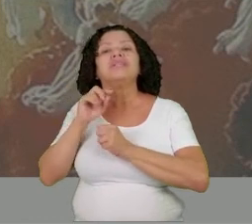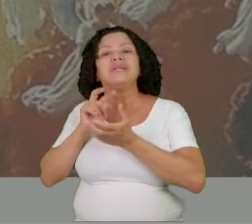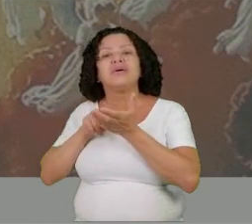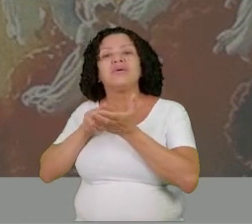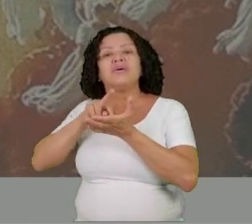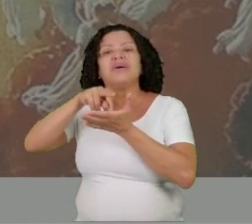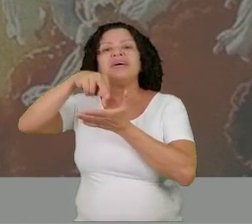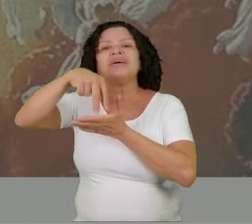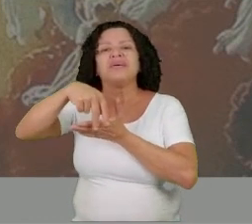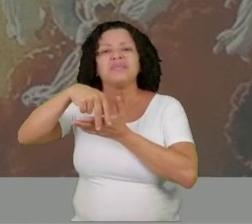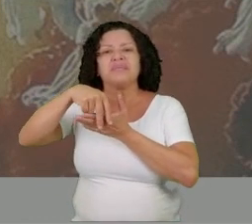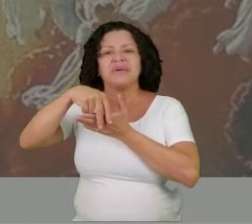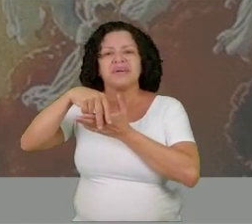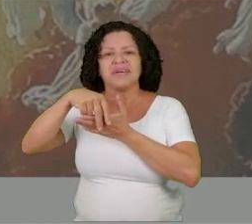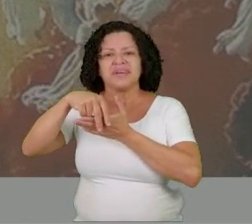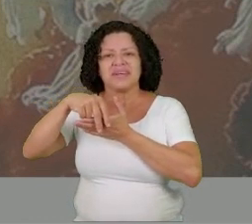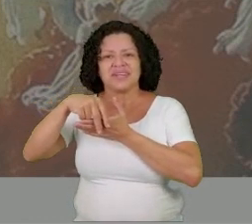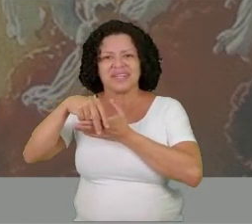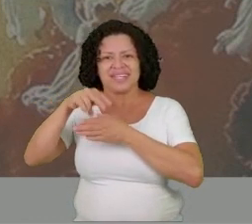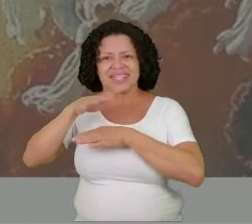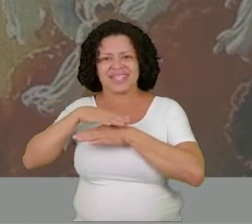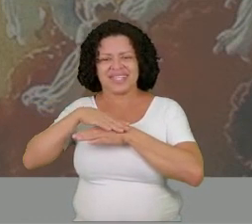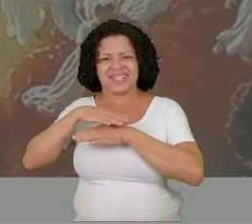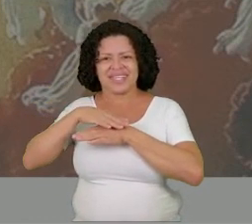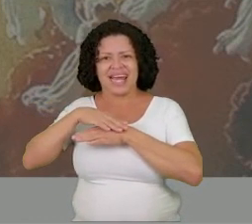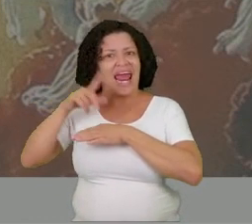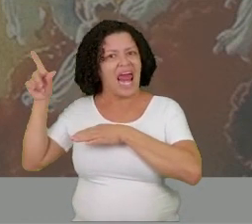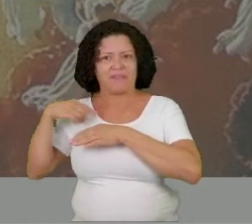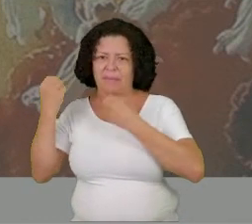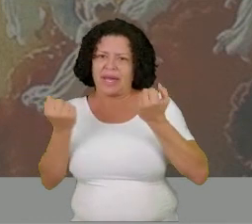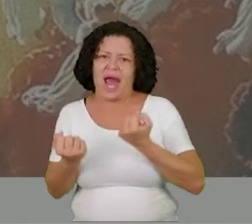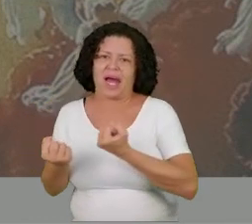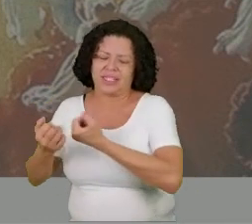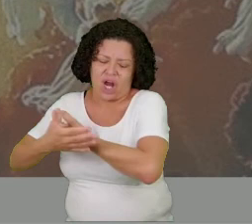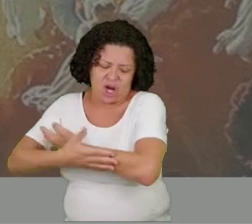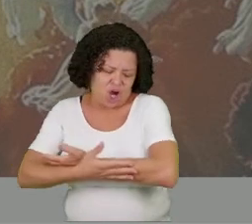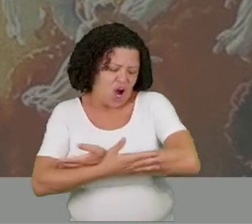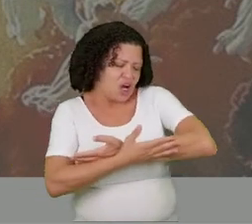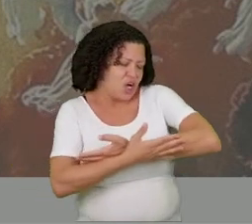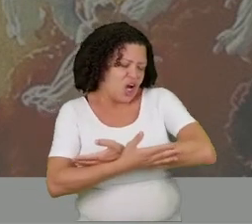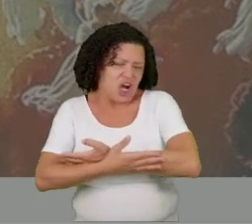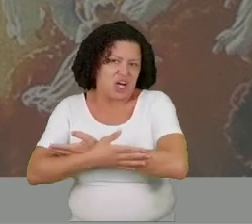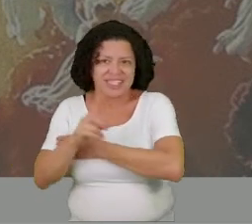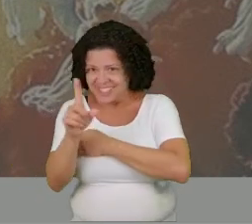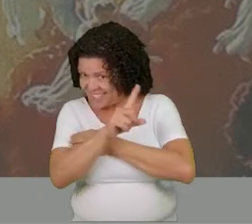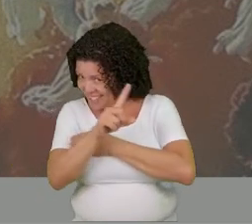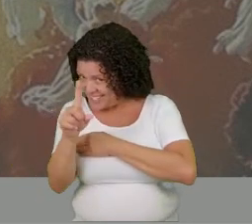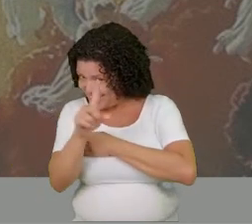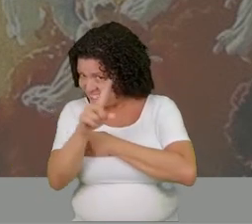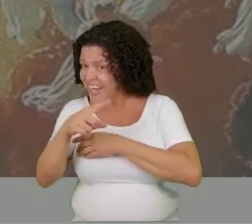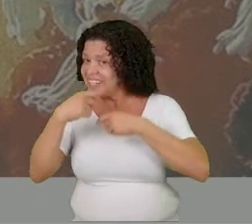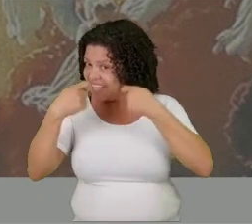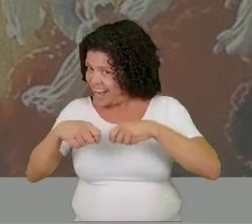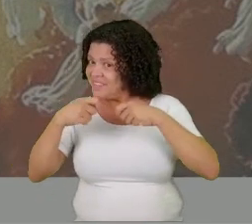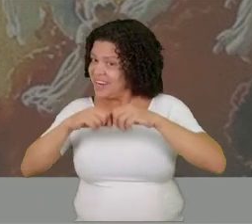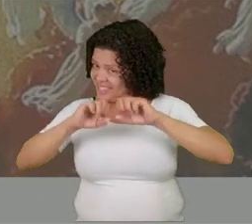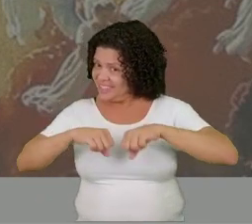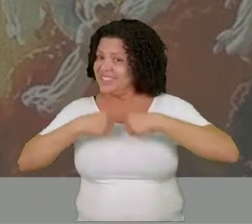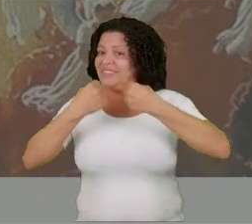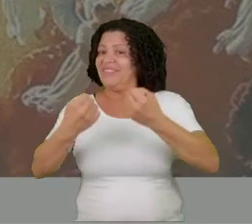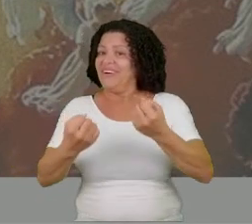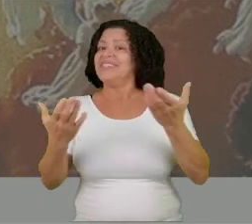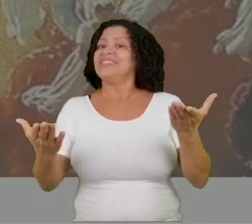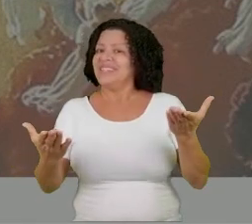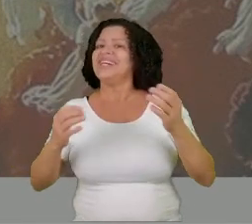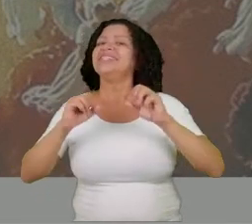só precisam que a gente dê o primeiro passo. Não farão por nós. Não nos pegarão no colo e não tomarão as decisões por